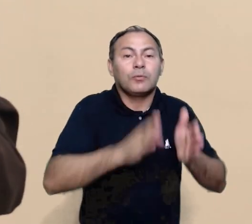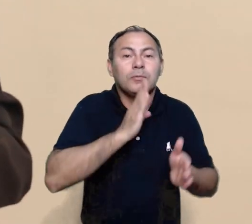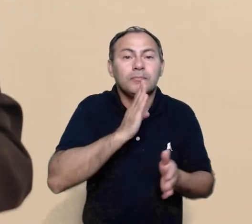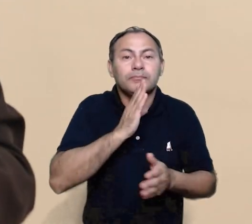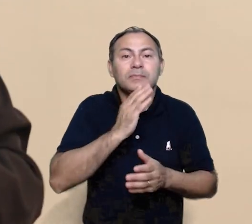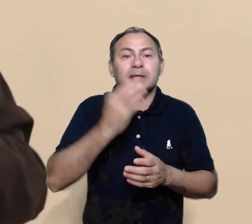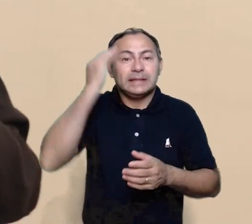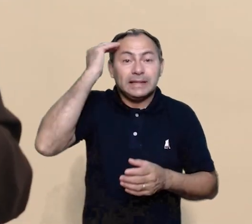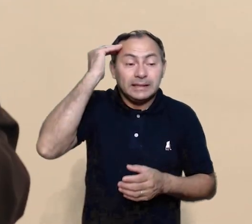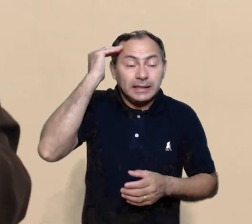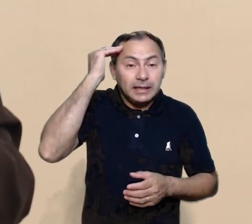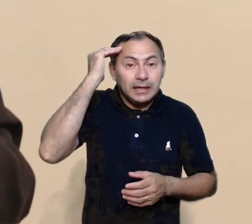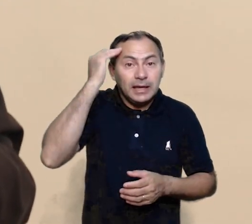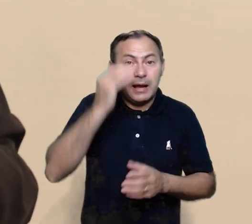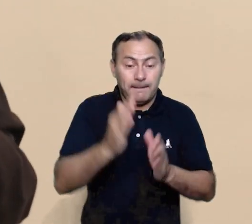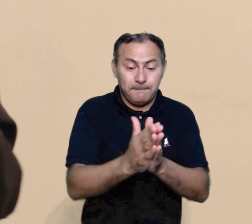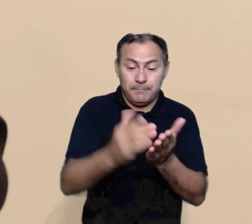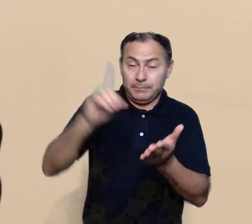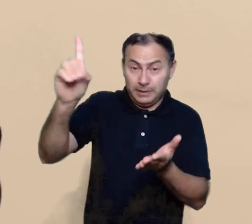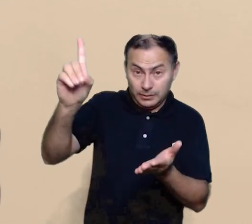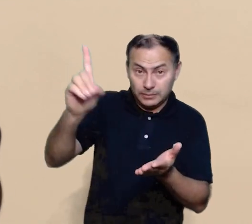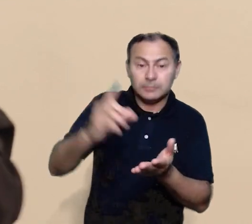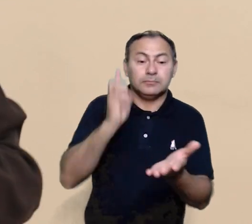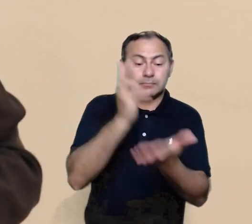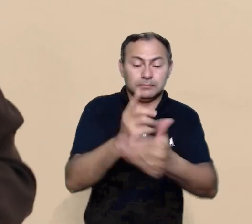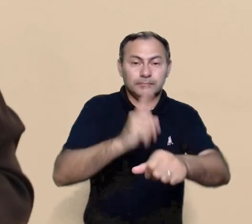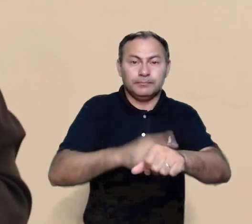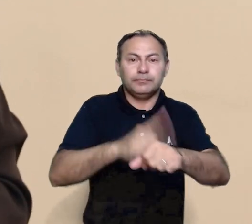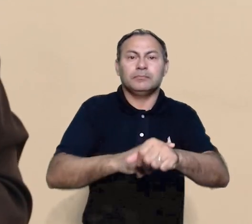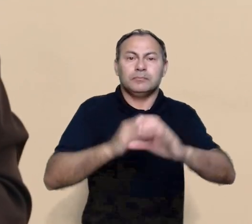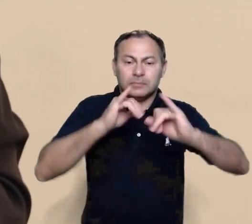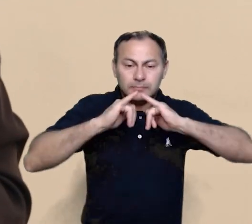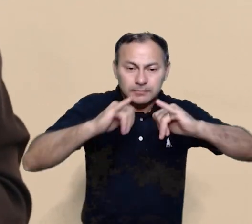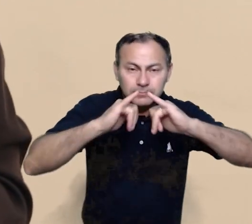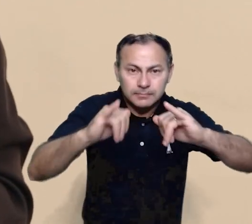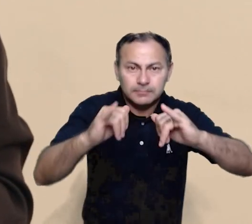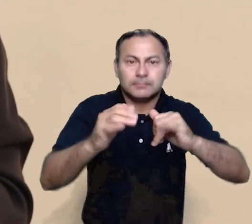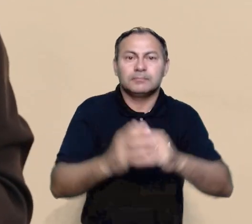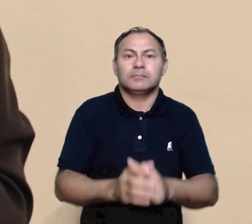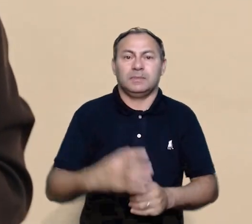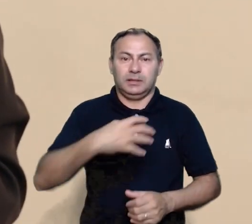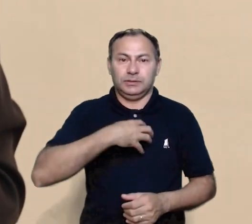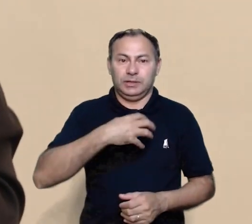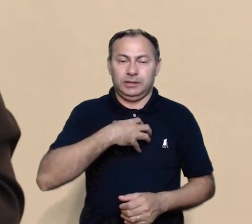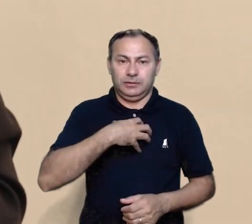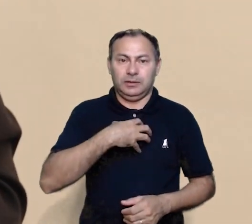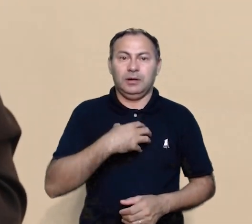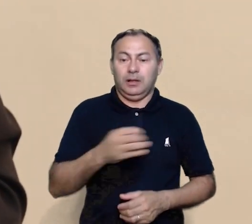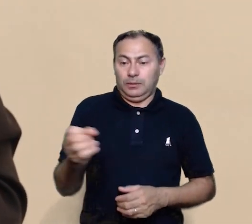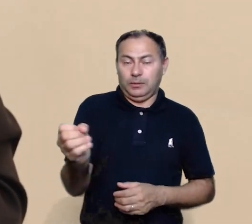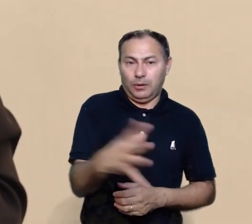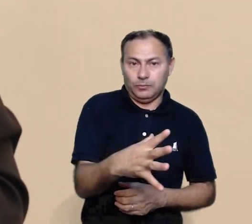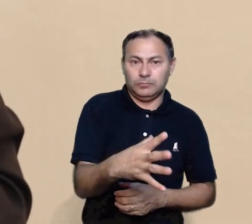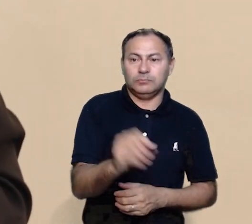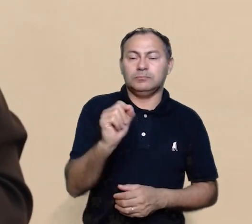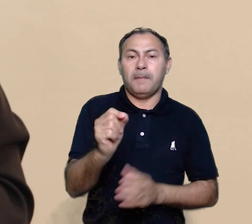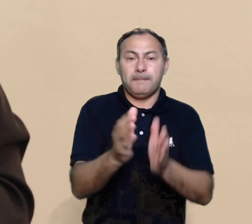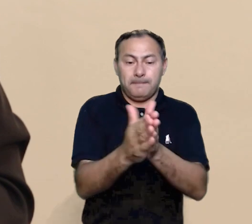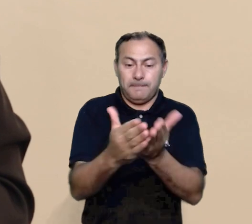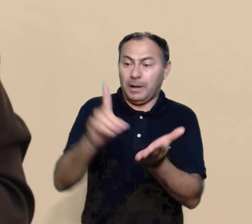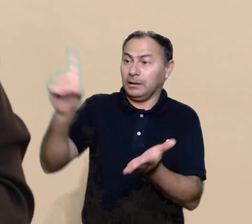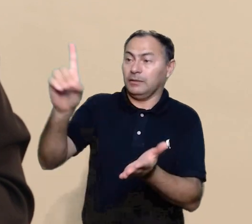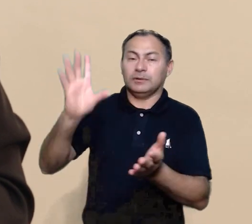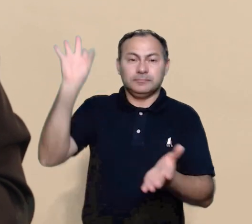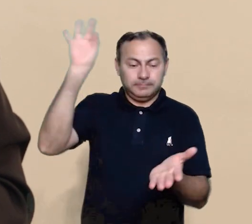aprofundar reinterpretar atualizar e ao mesmo tempo comunicar de de maneira nova